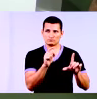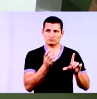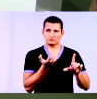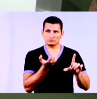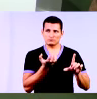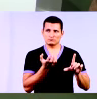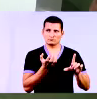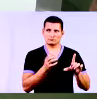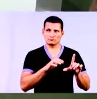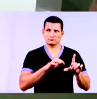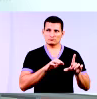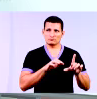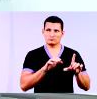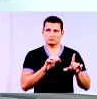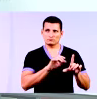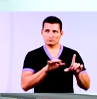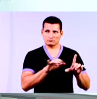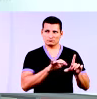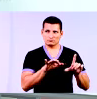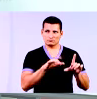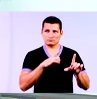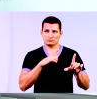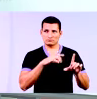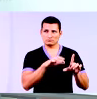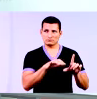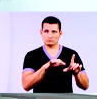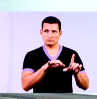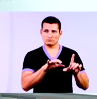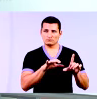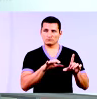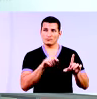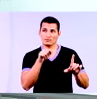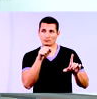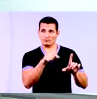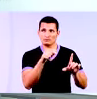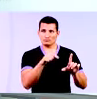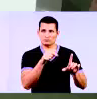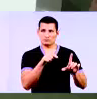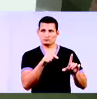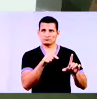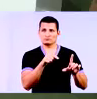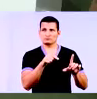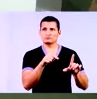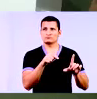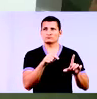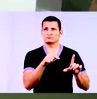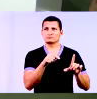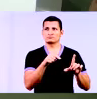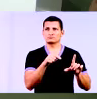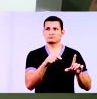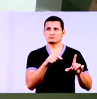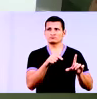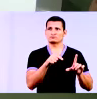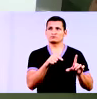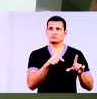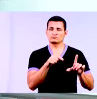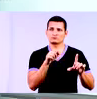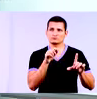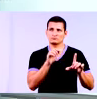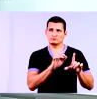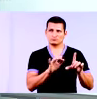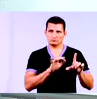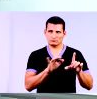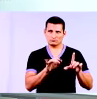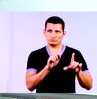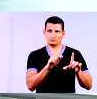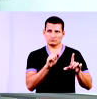já aparece um teclado. Mas o teclado apareceu onde? Na tela. Um teclado virtual, né, professor? Teclado virtual. Então apareceu aquele teclado na tela. Então